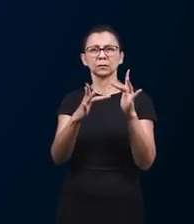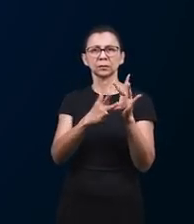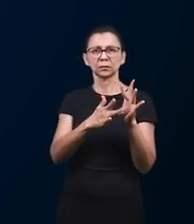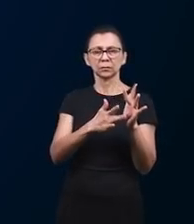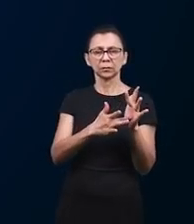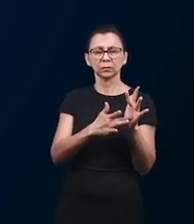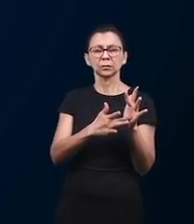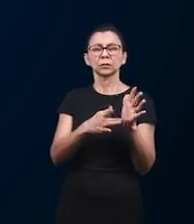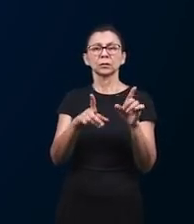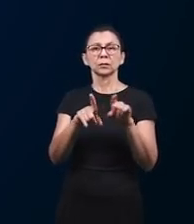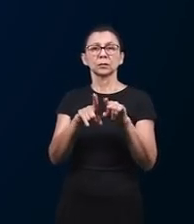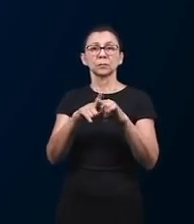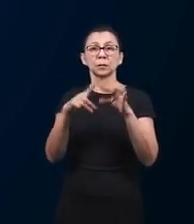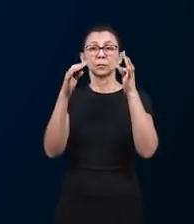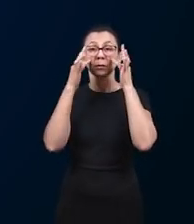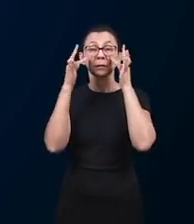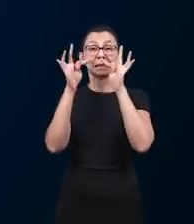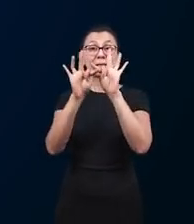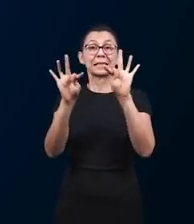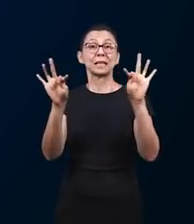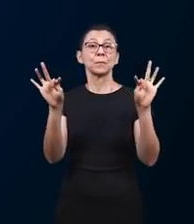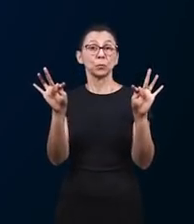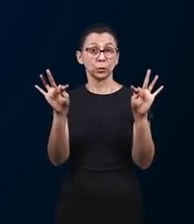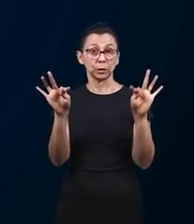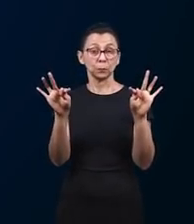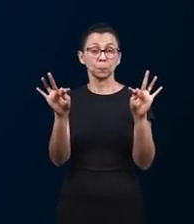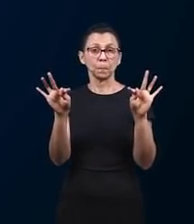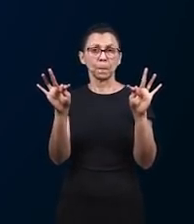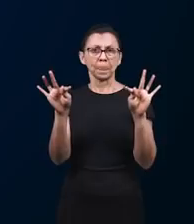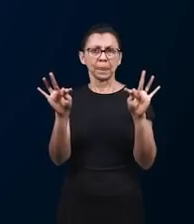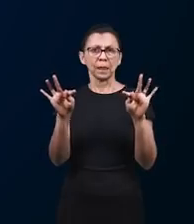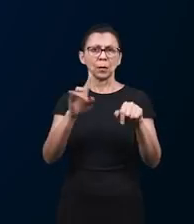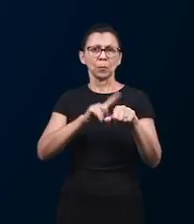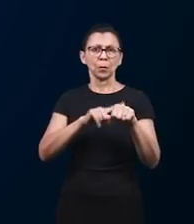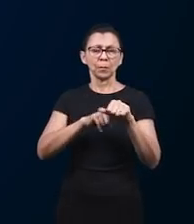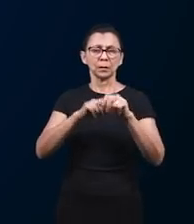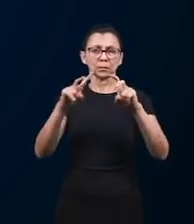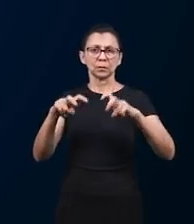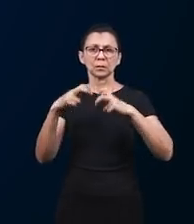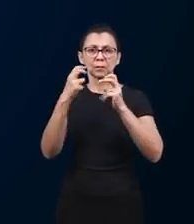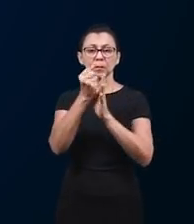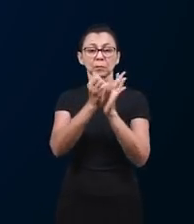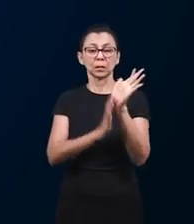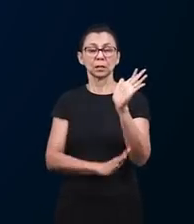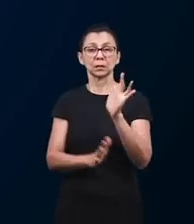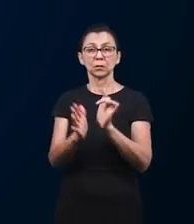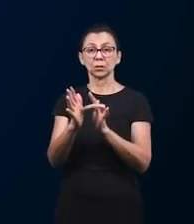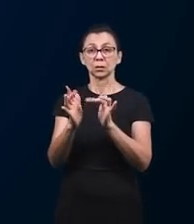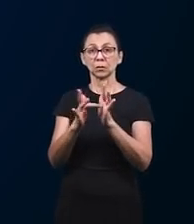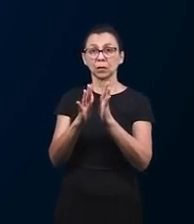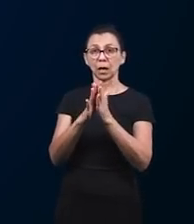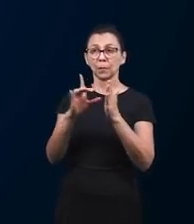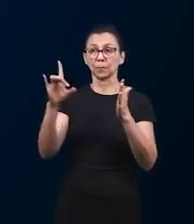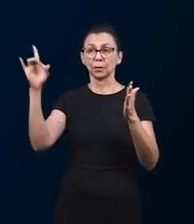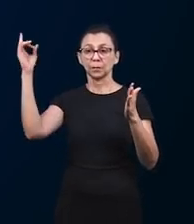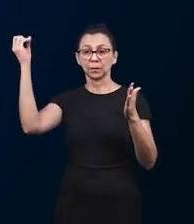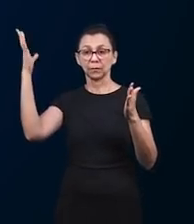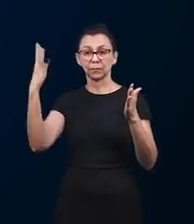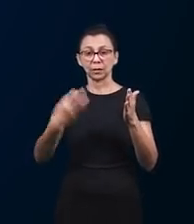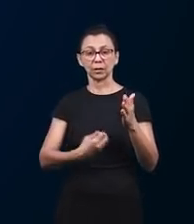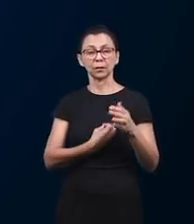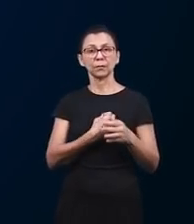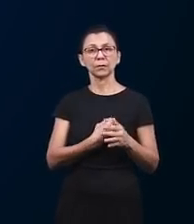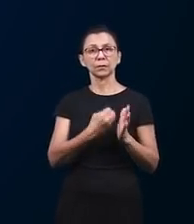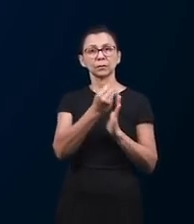seu testemunho. Quando nós clamamos pelo sangue de Jesus, a palavra passa a ter vida, porque o sangue de Jesus é o